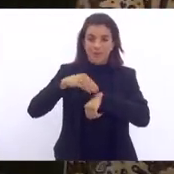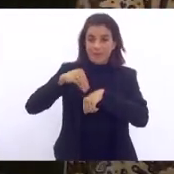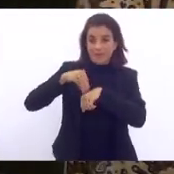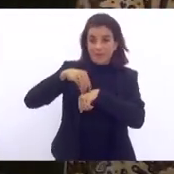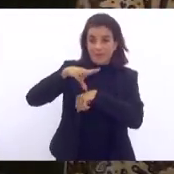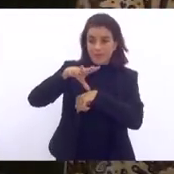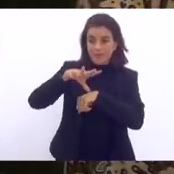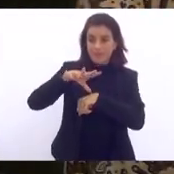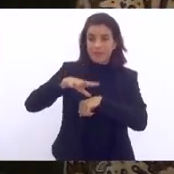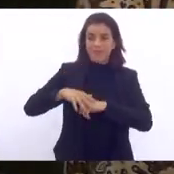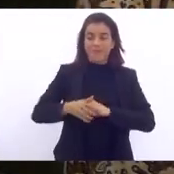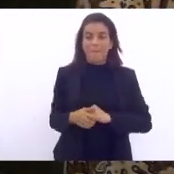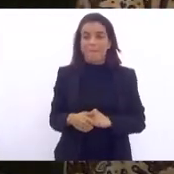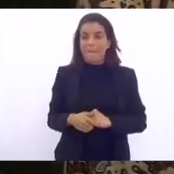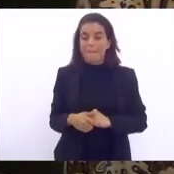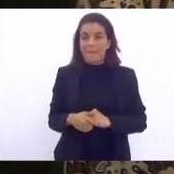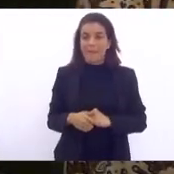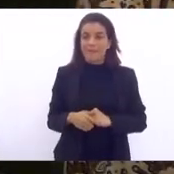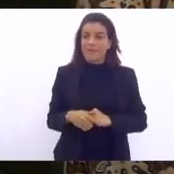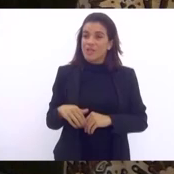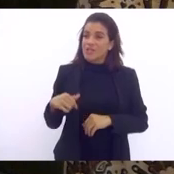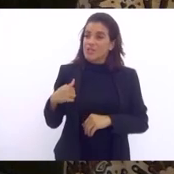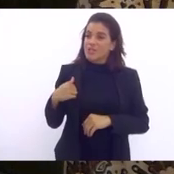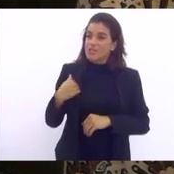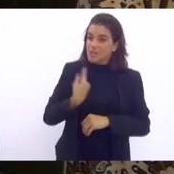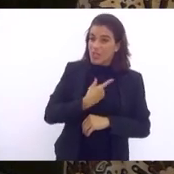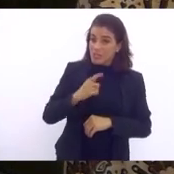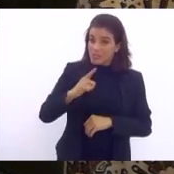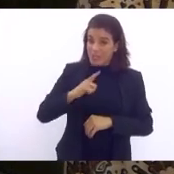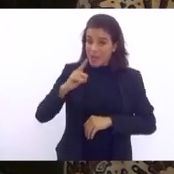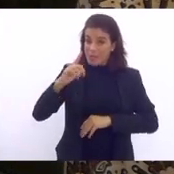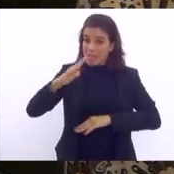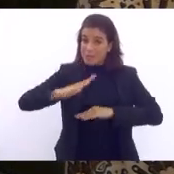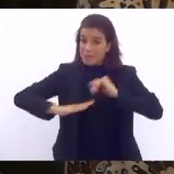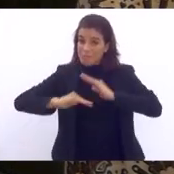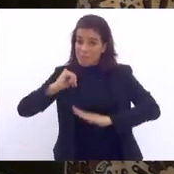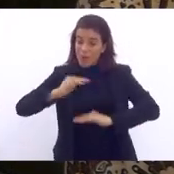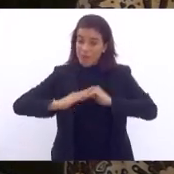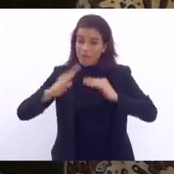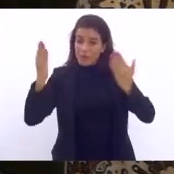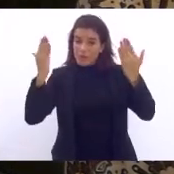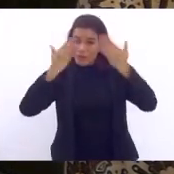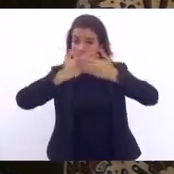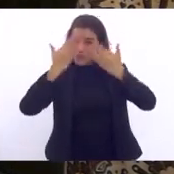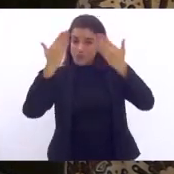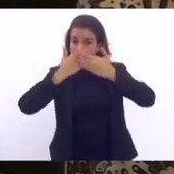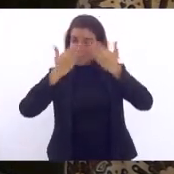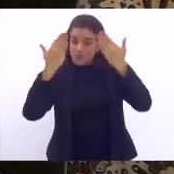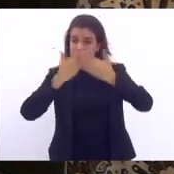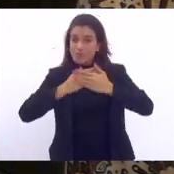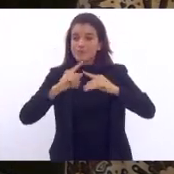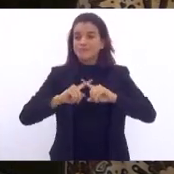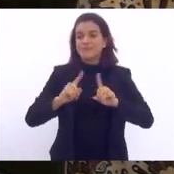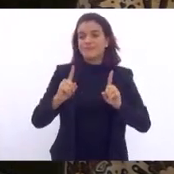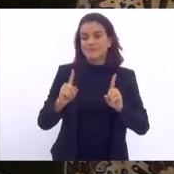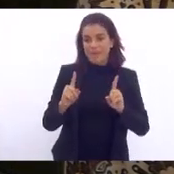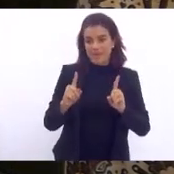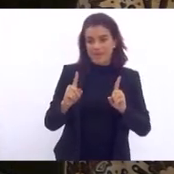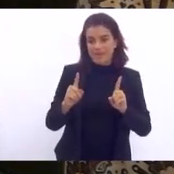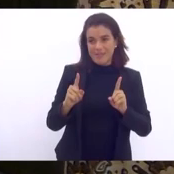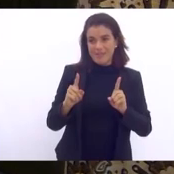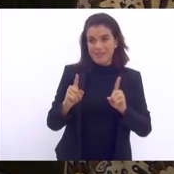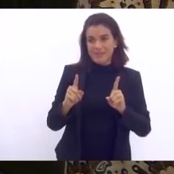nós temos as profissões invisíveis, né? Mas eu queria fazer um